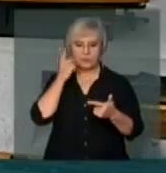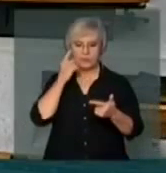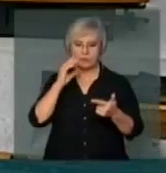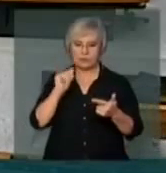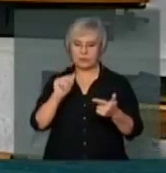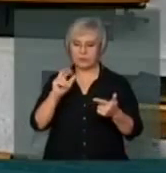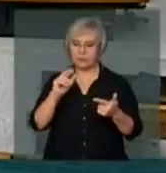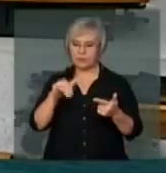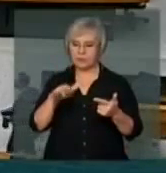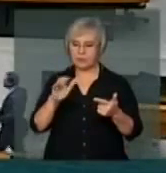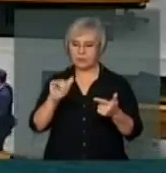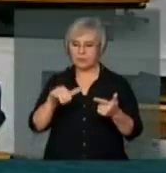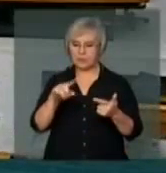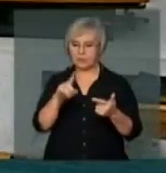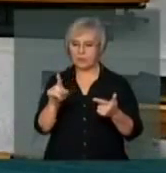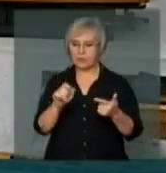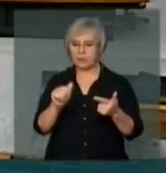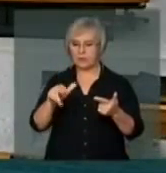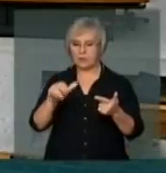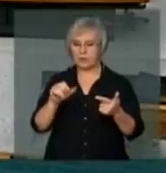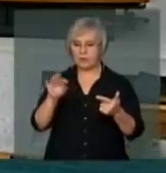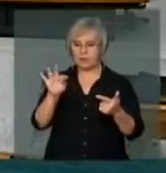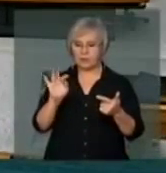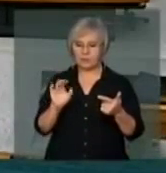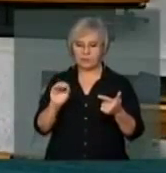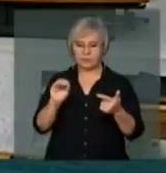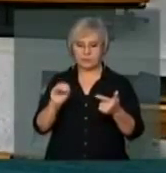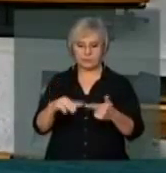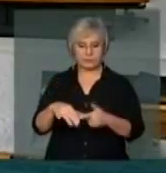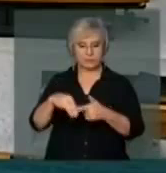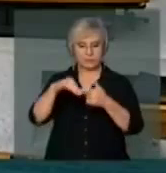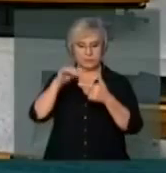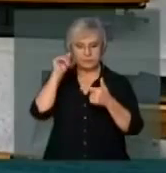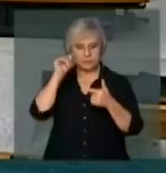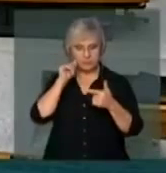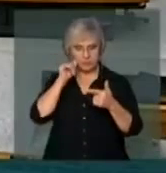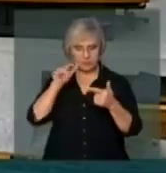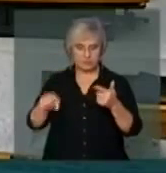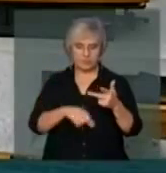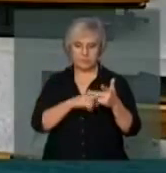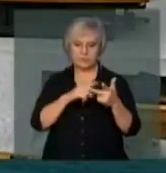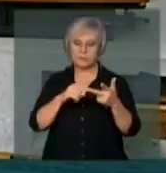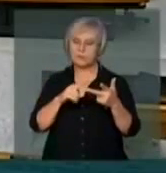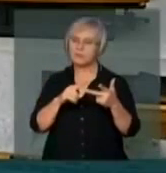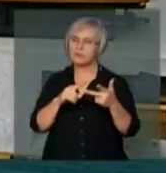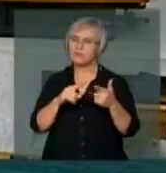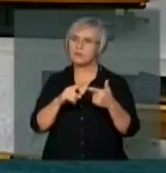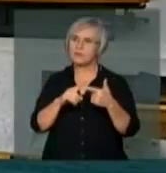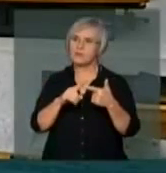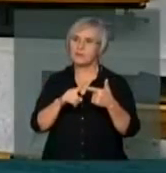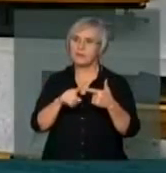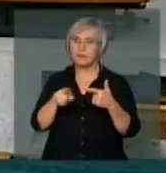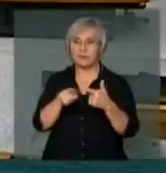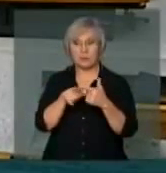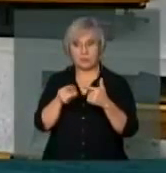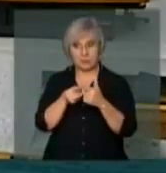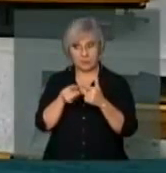Carmen Zanotto, que vai falar pela liderança das mulheres e também pelo